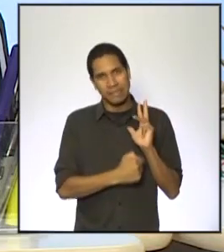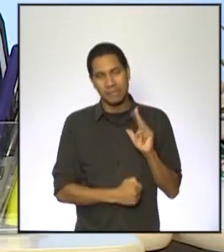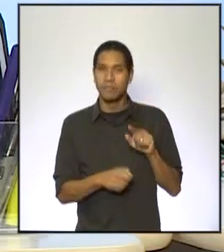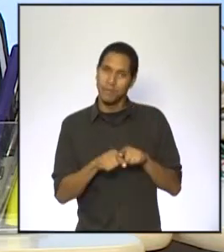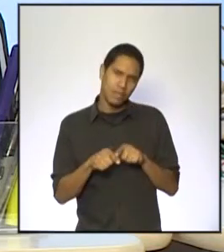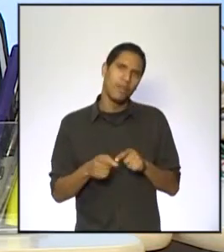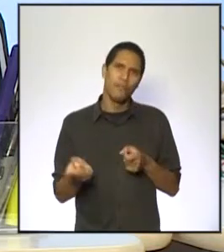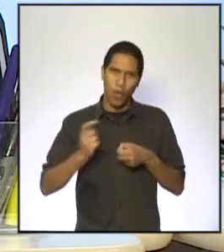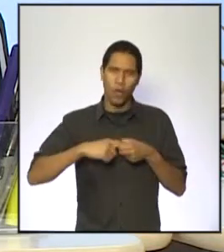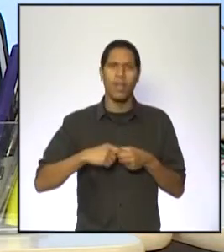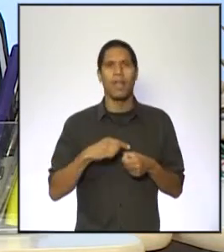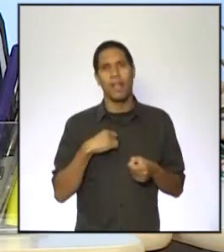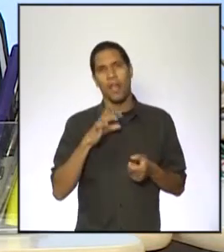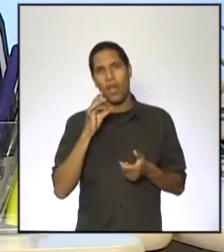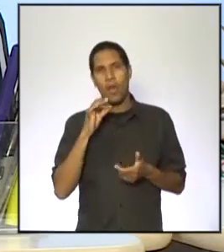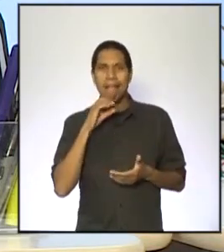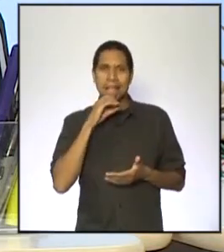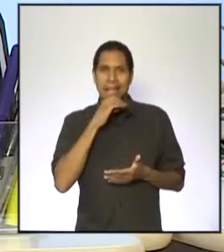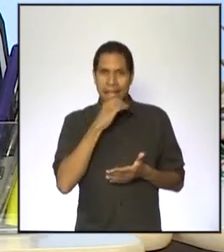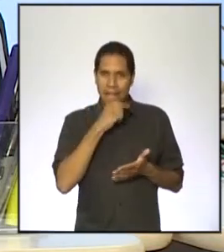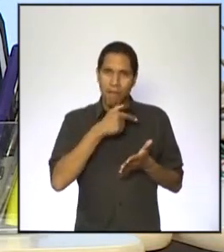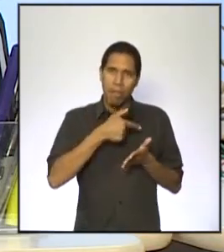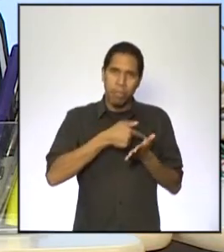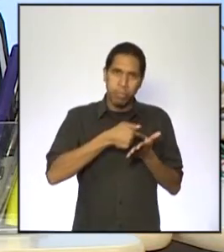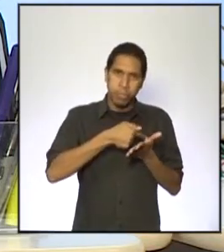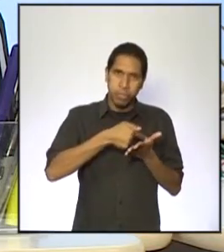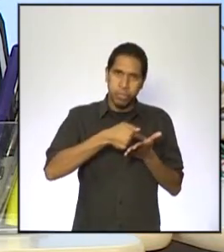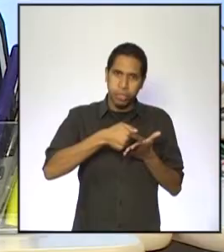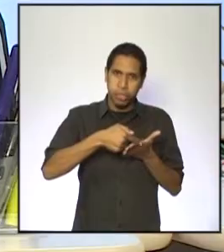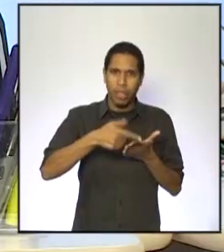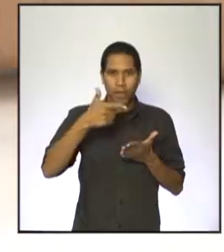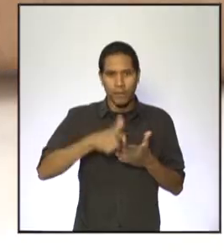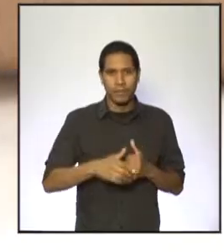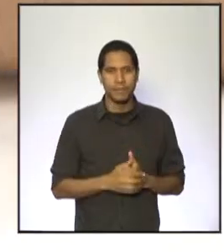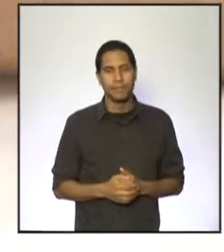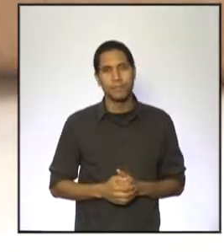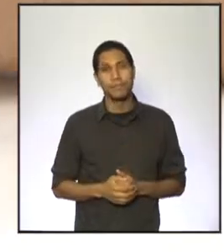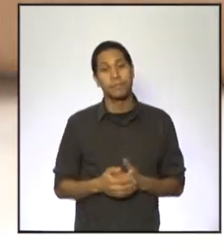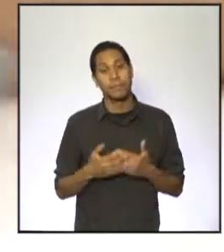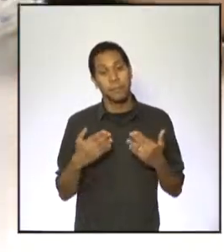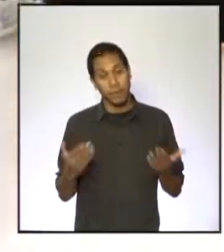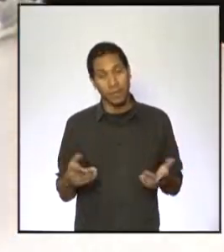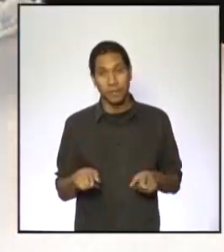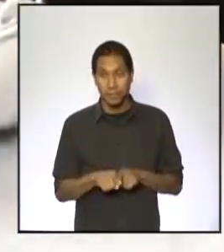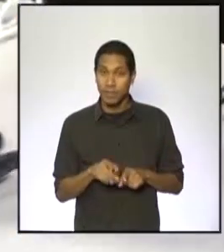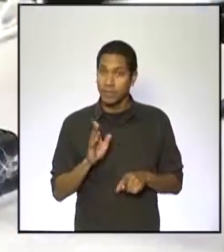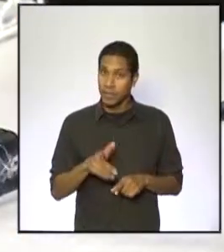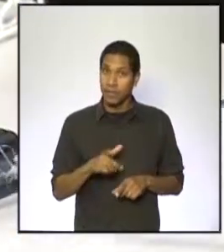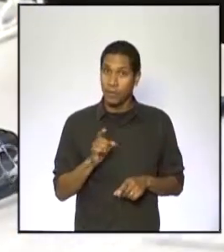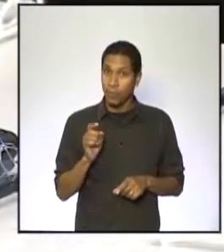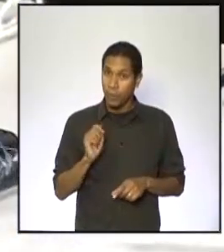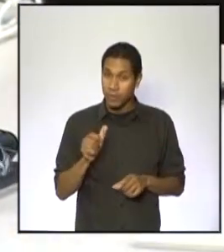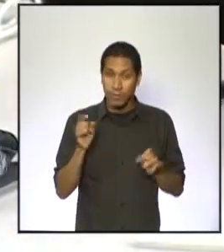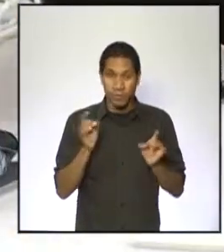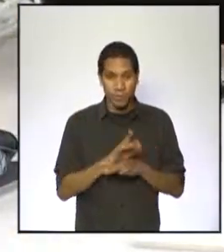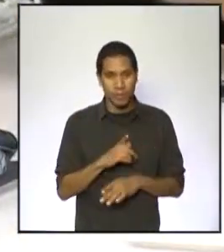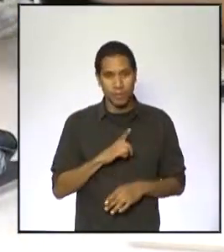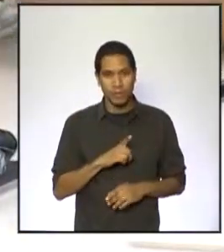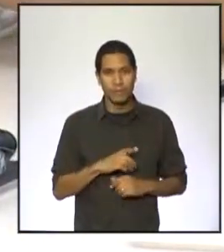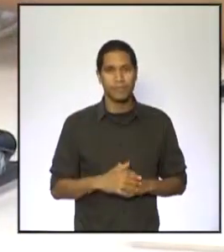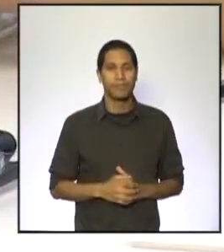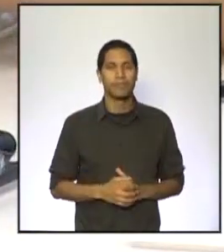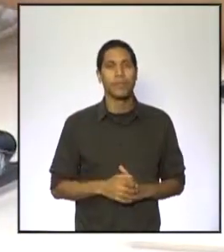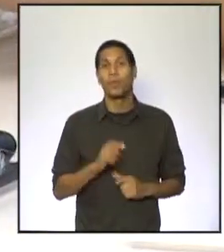reforçar. Mas está praticamente pronta a mão. Aqui poderia também utilizar